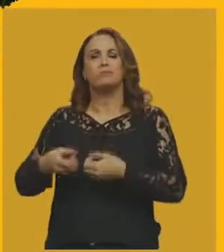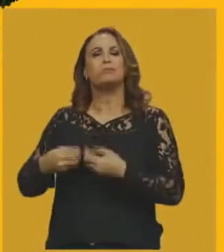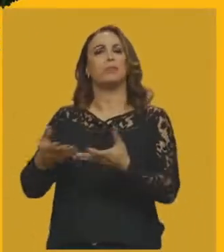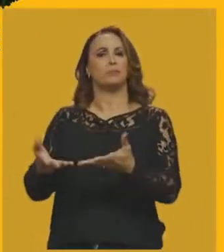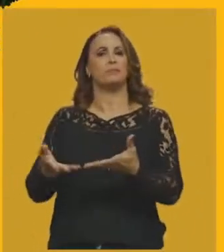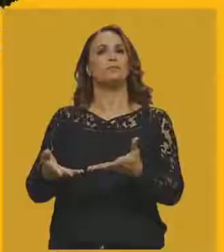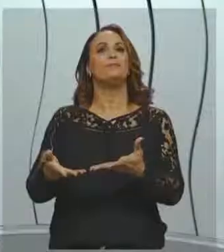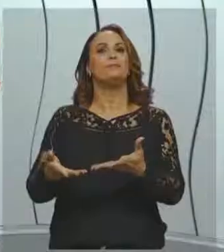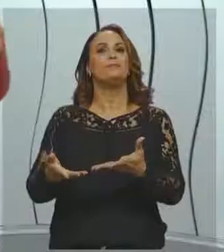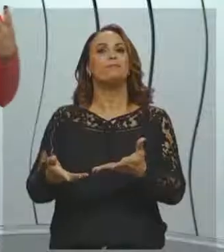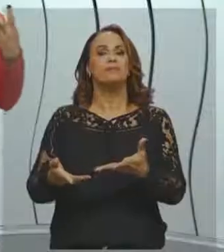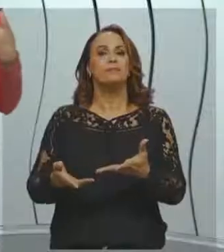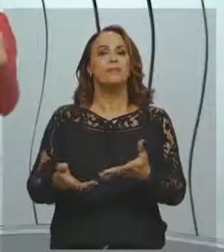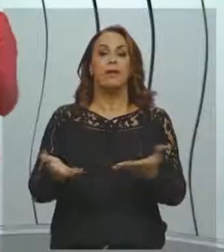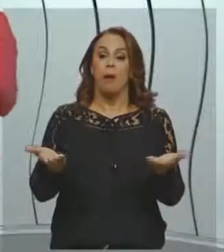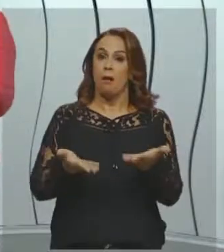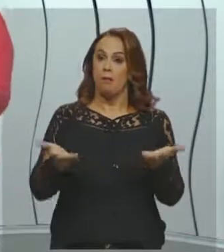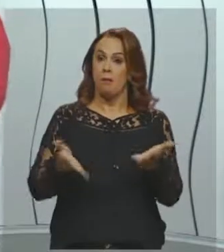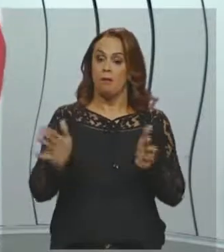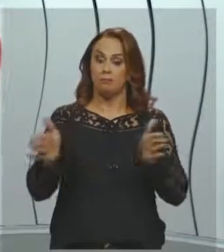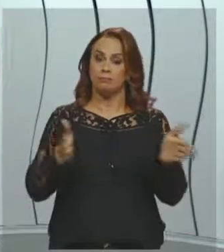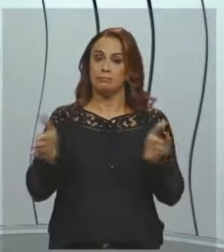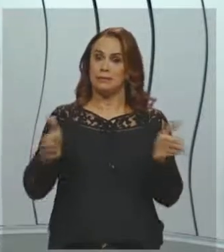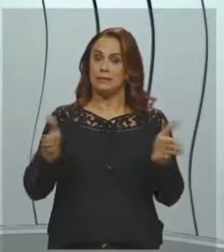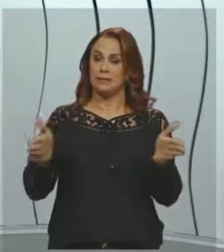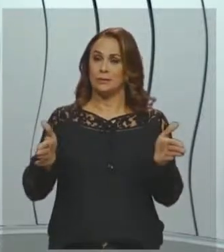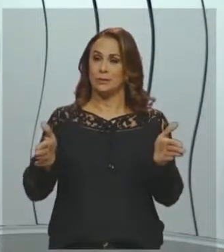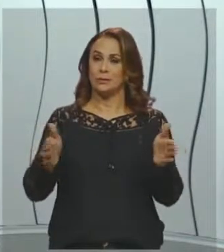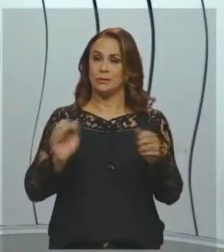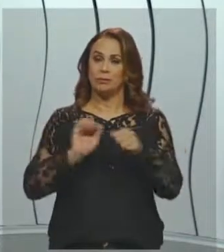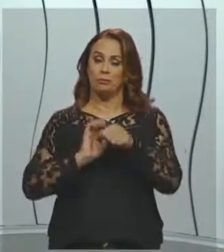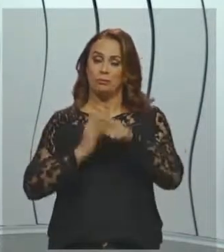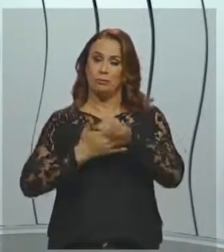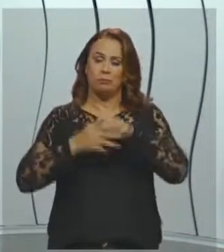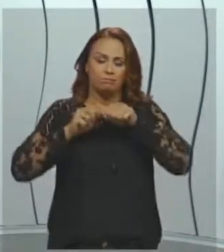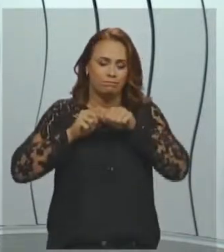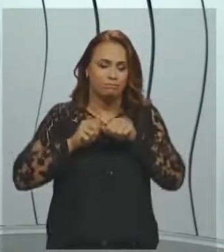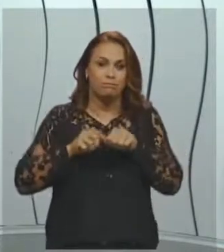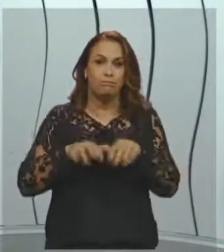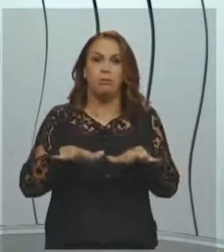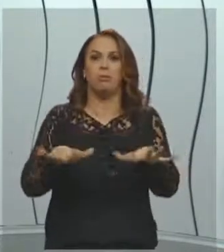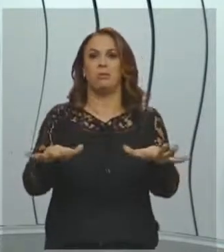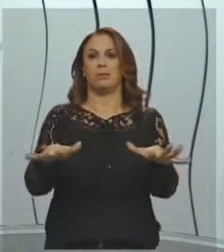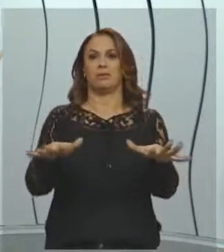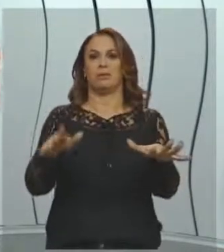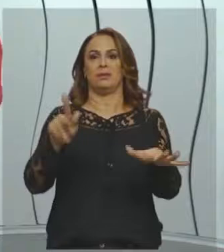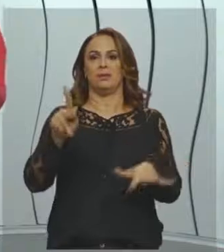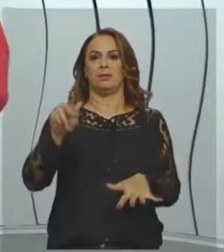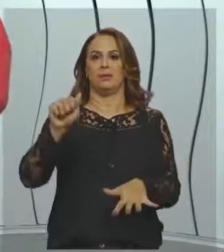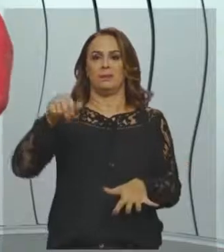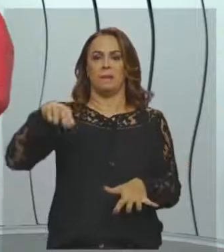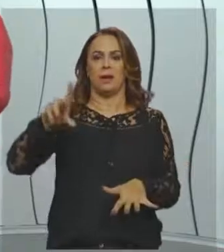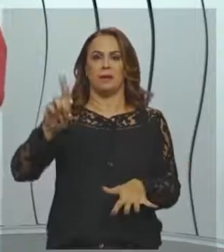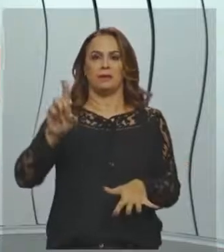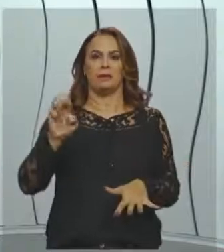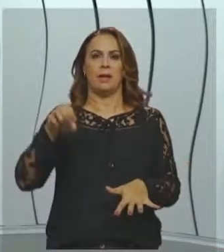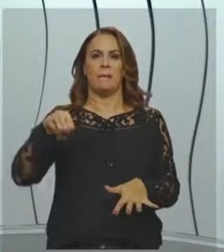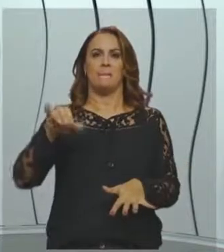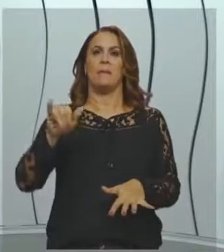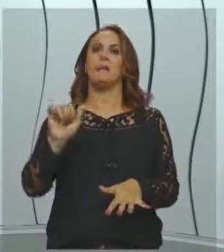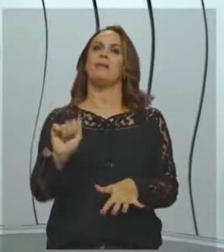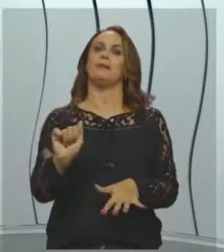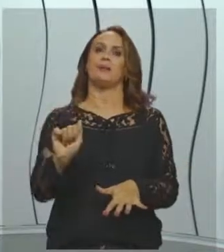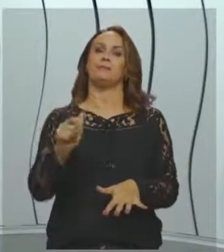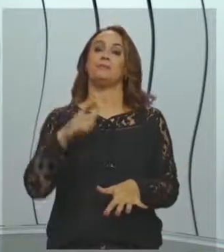pandemia, estamos aí com a Covid-19, que é uma doença causada por vírus, e que